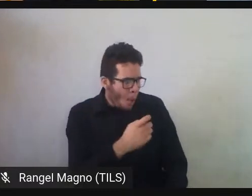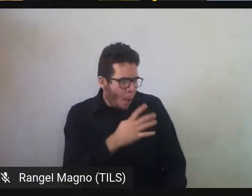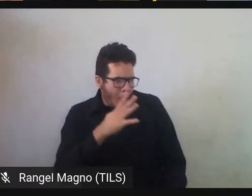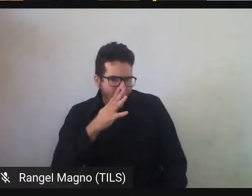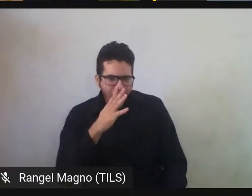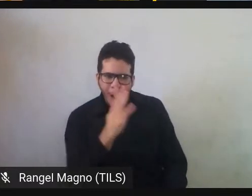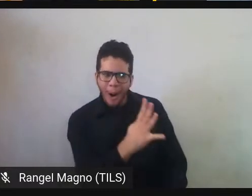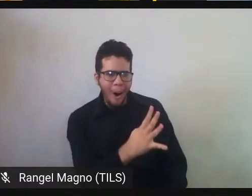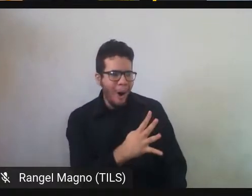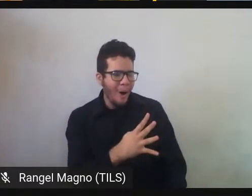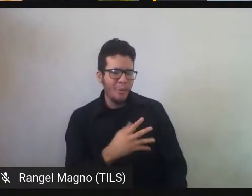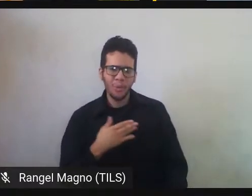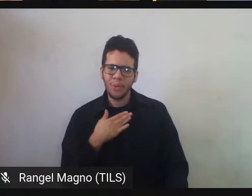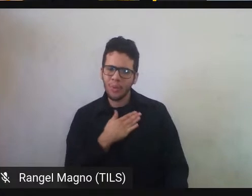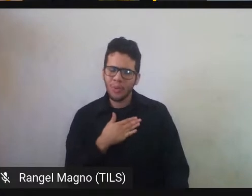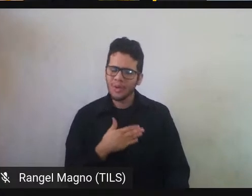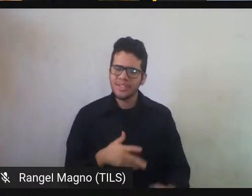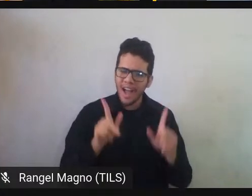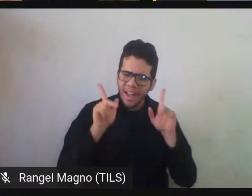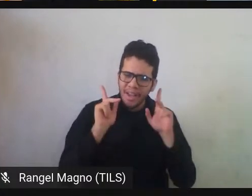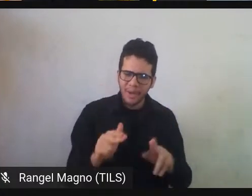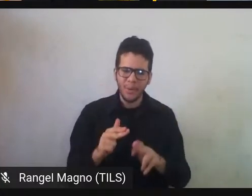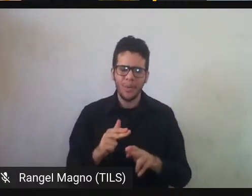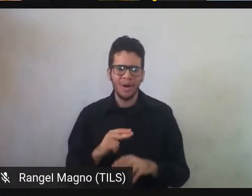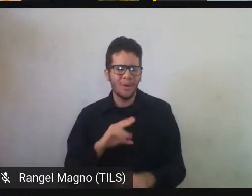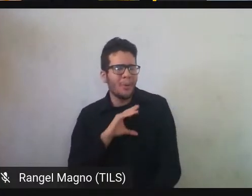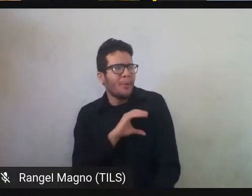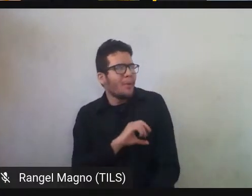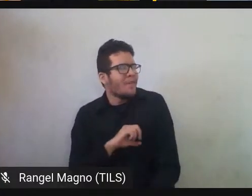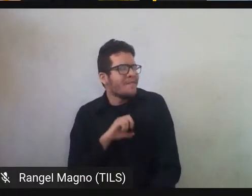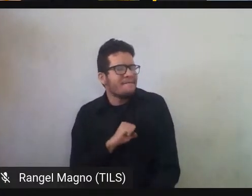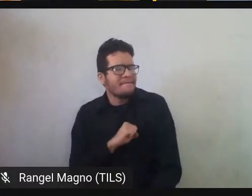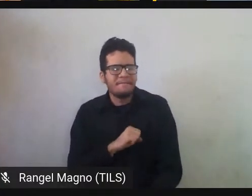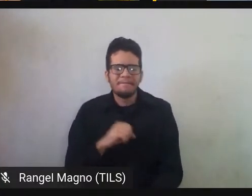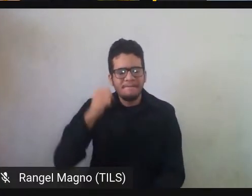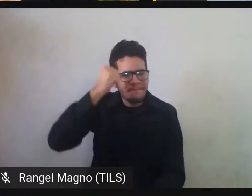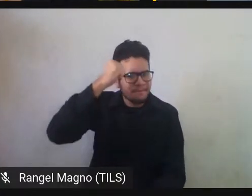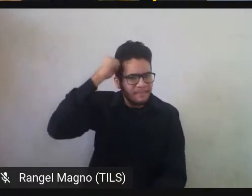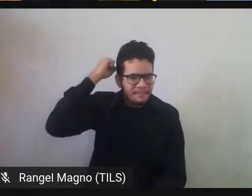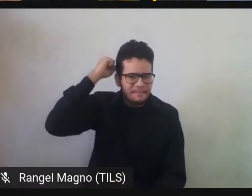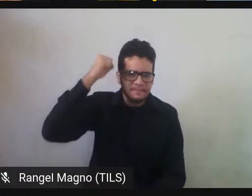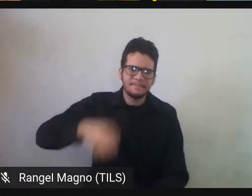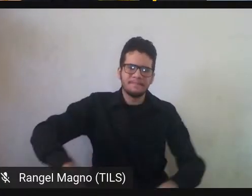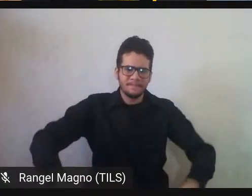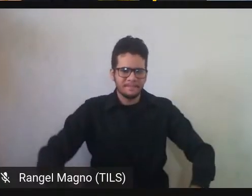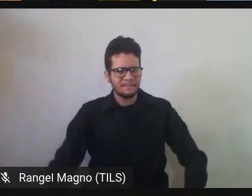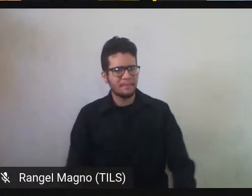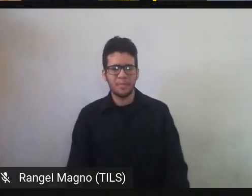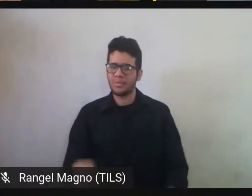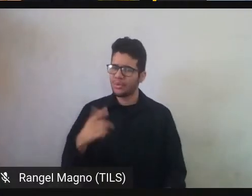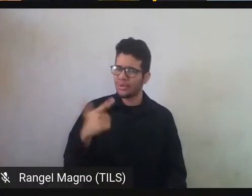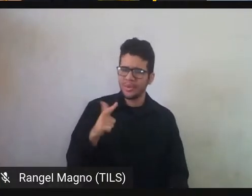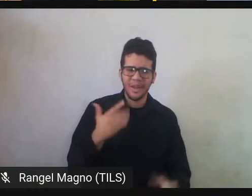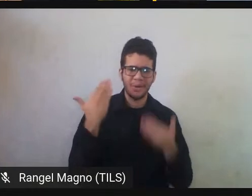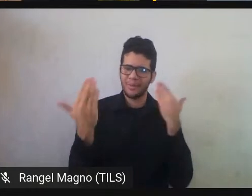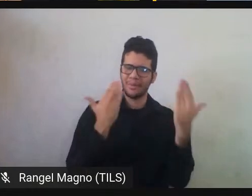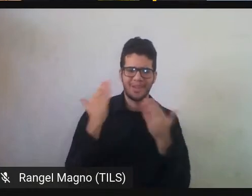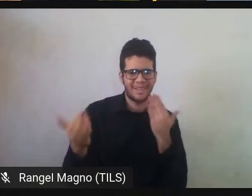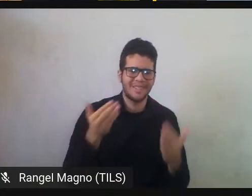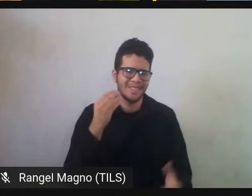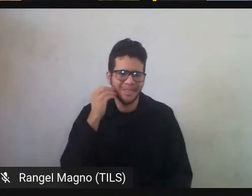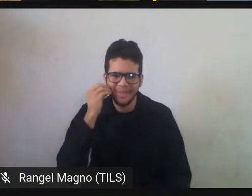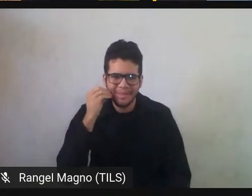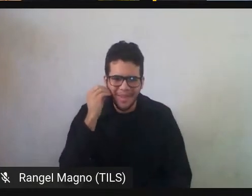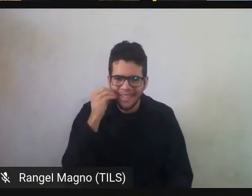mesma paixão de linguista que a gente vê nesse manuscrito do Socir não tem experiência melhor